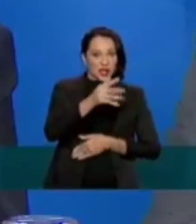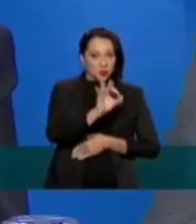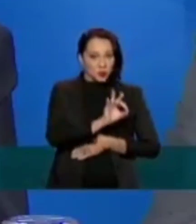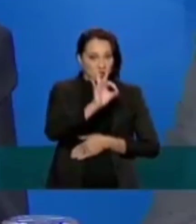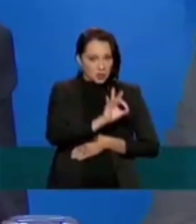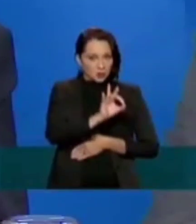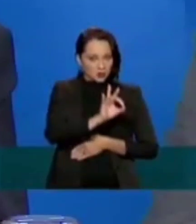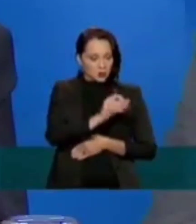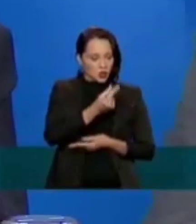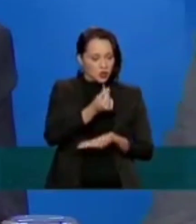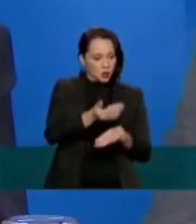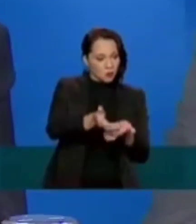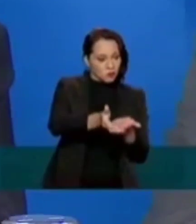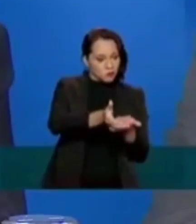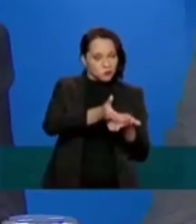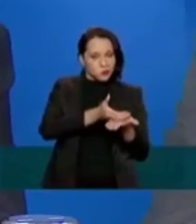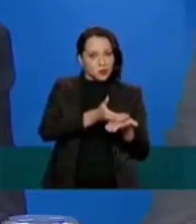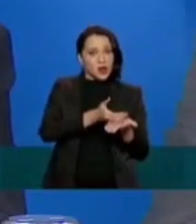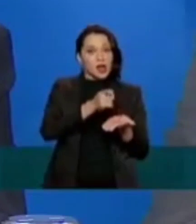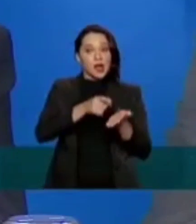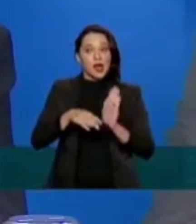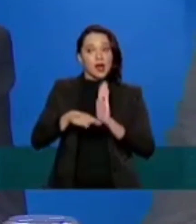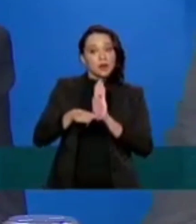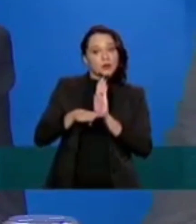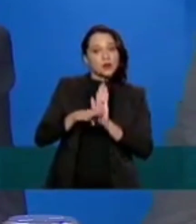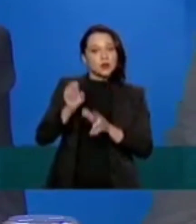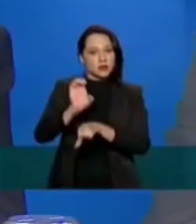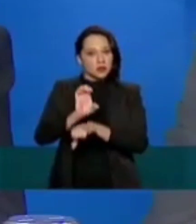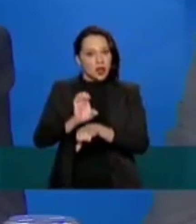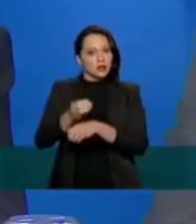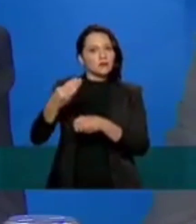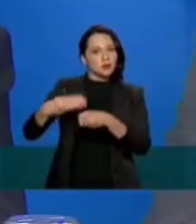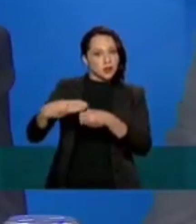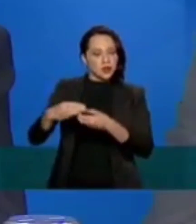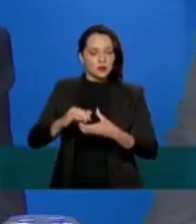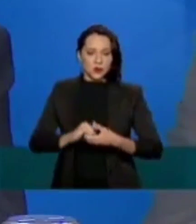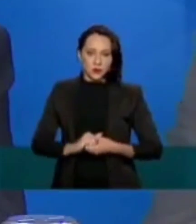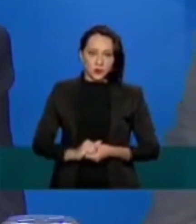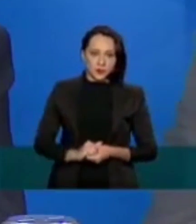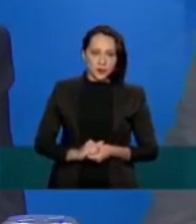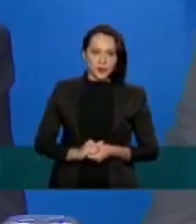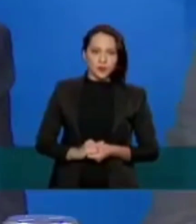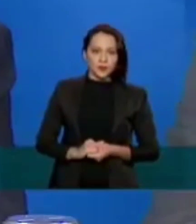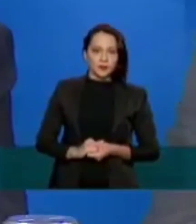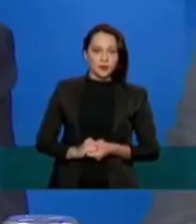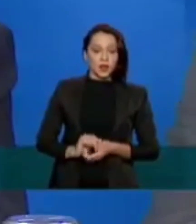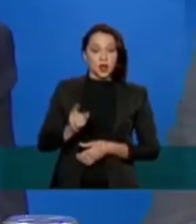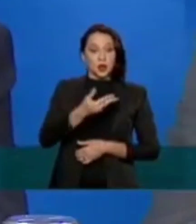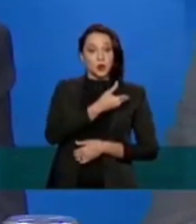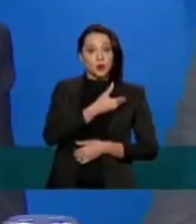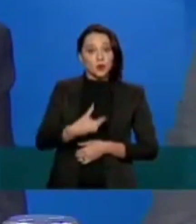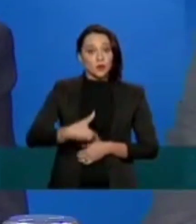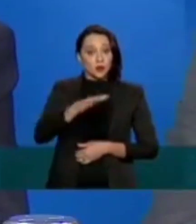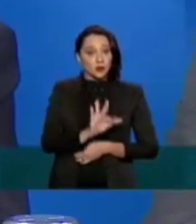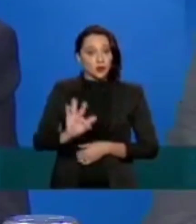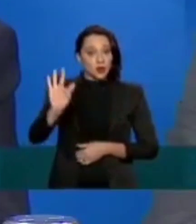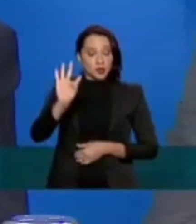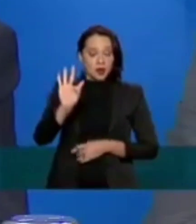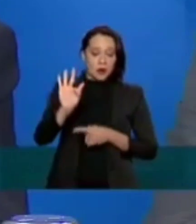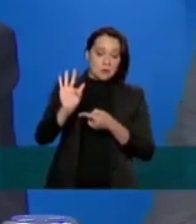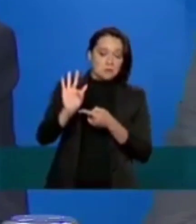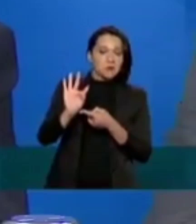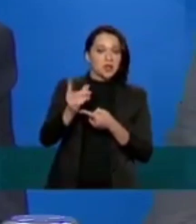essa seja a colaboração dos estados e municípios, E o governo federal, por outro